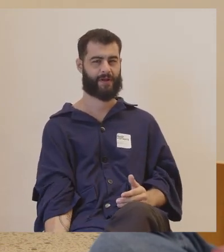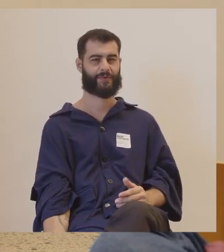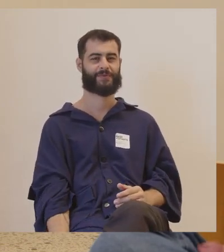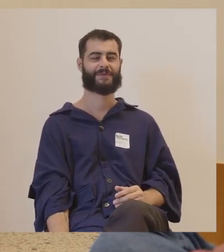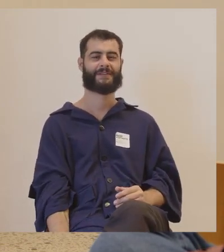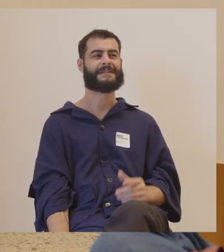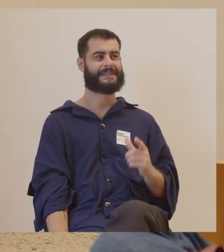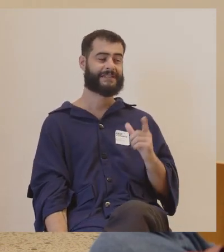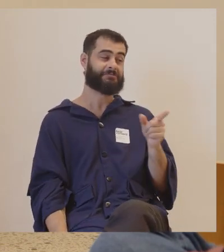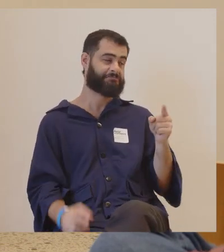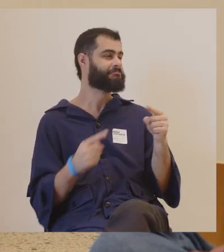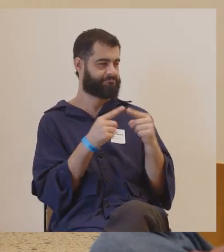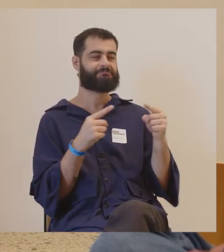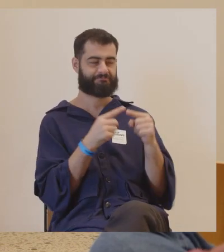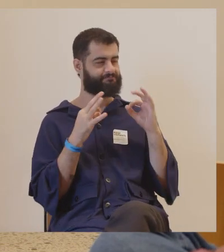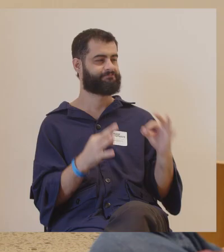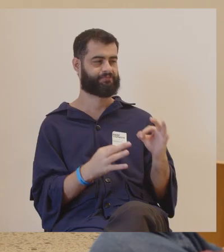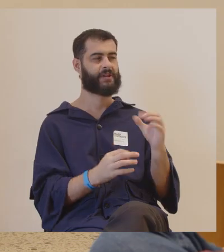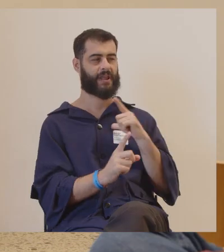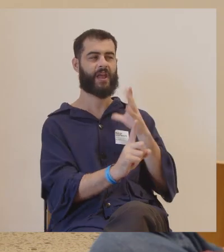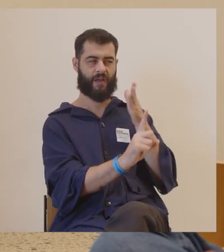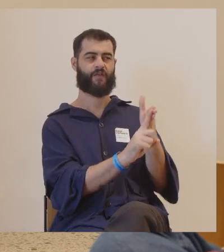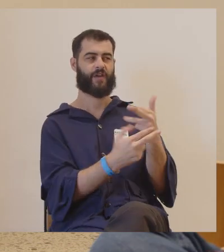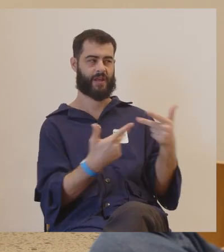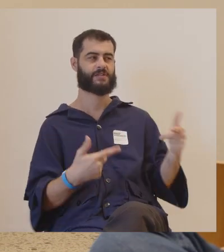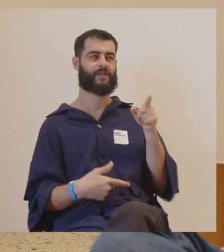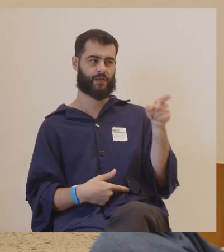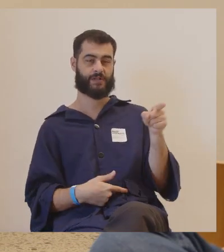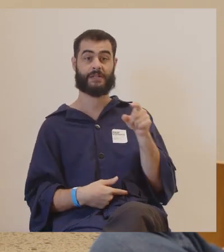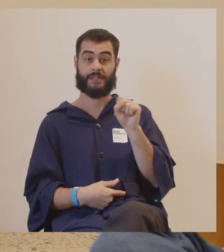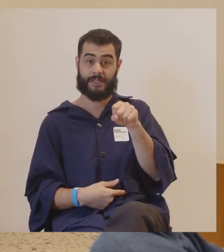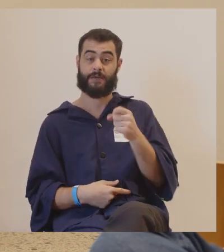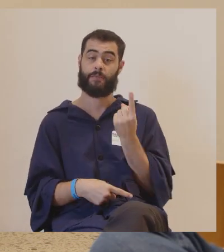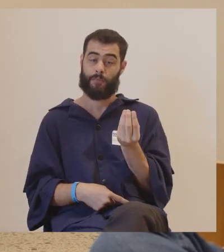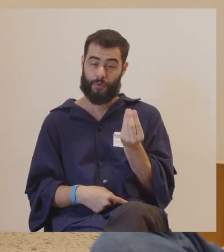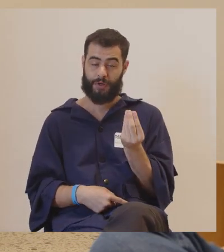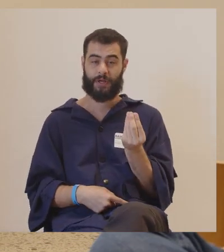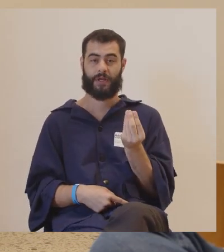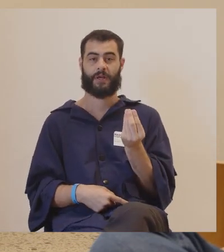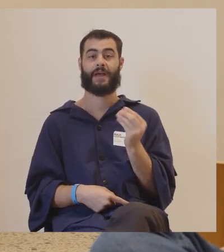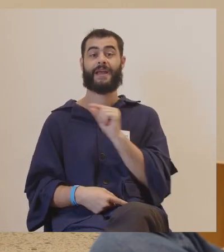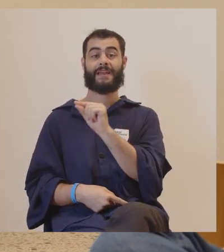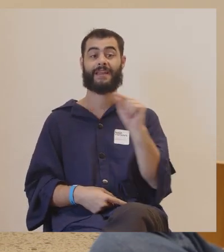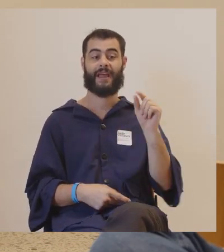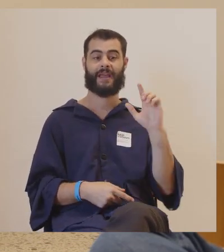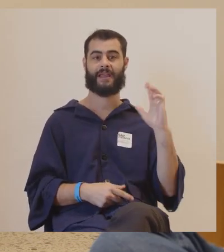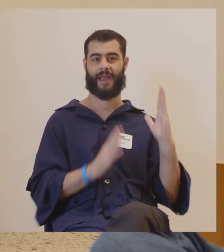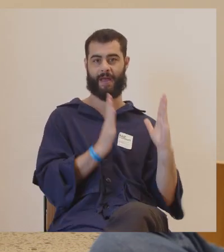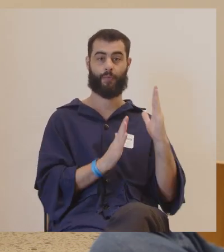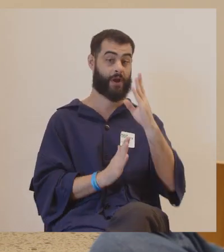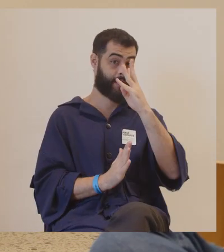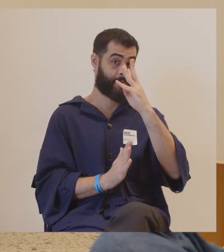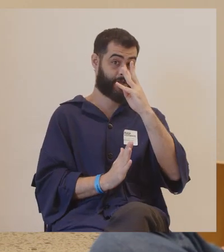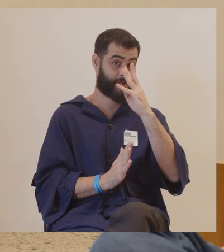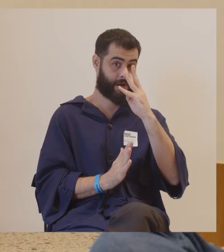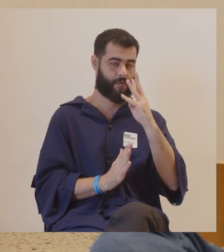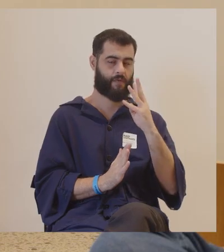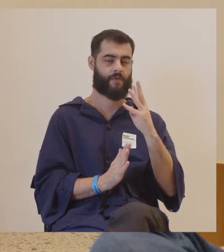isso. Quer dizer, é muito curioso porque os impressionistas, de um modo geral, e o Monet vai